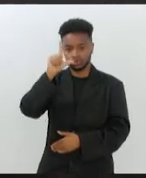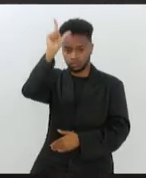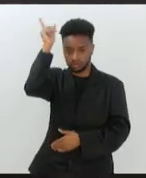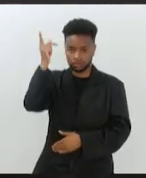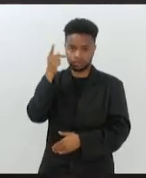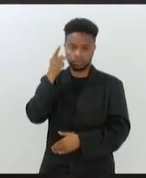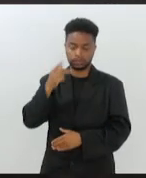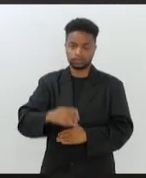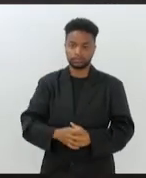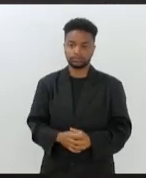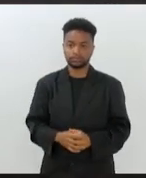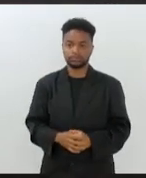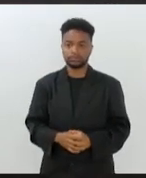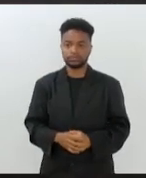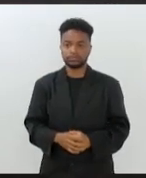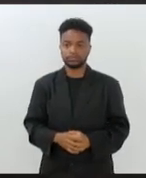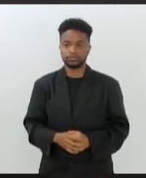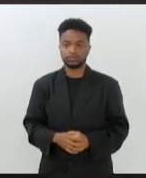Luiz Paulo.